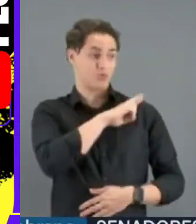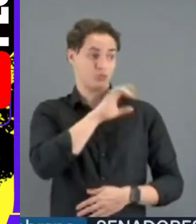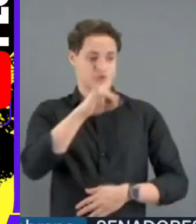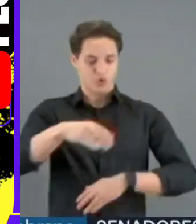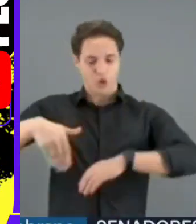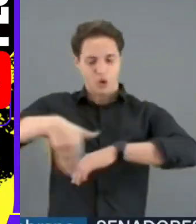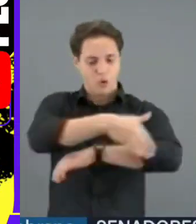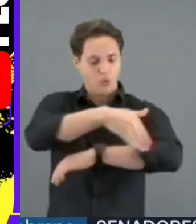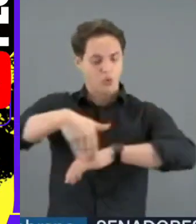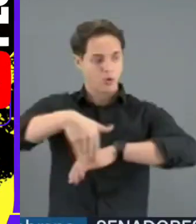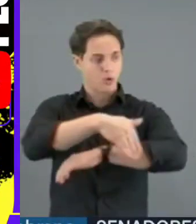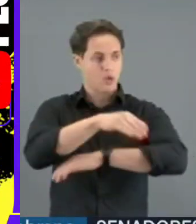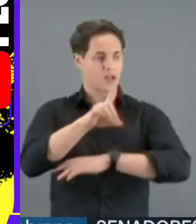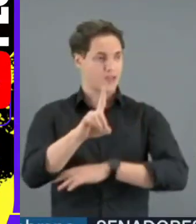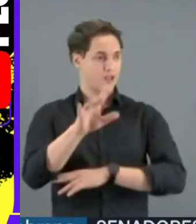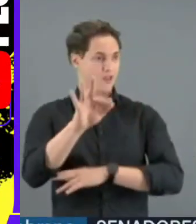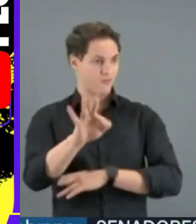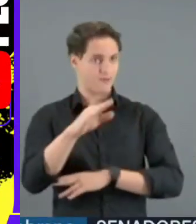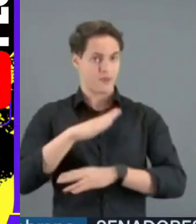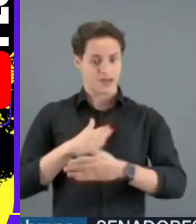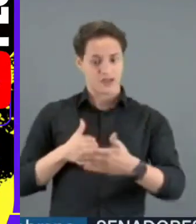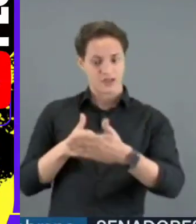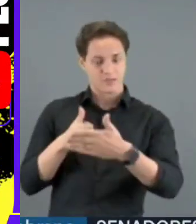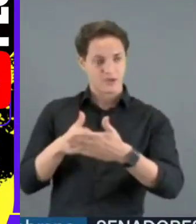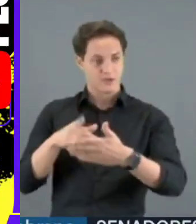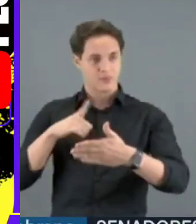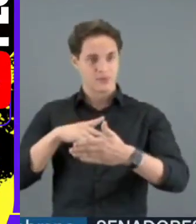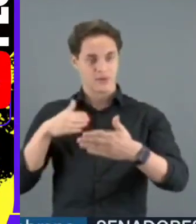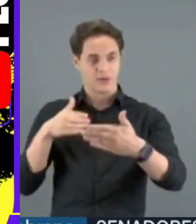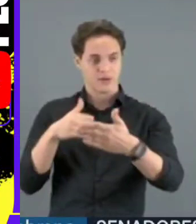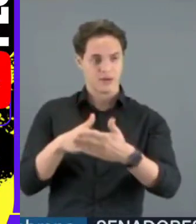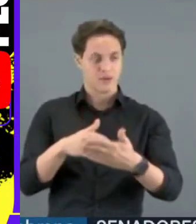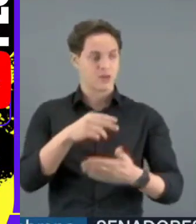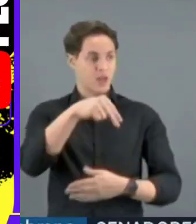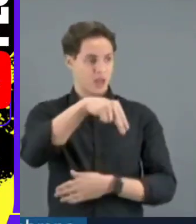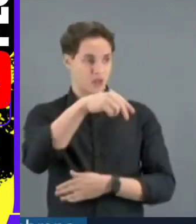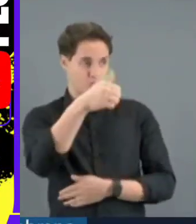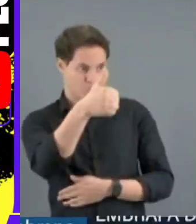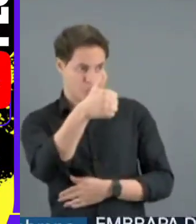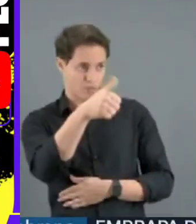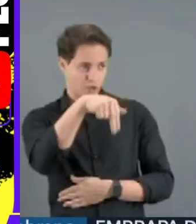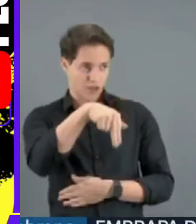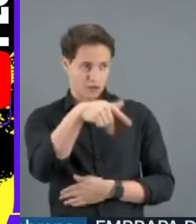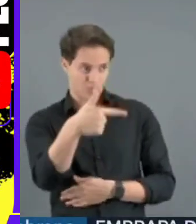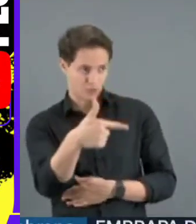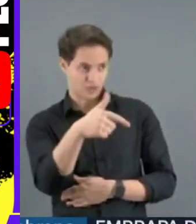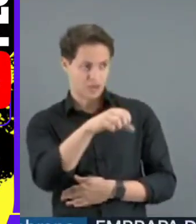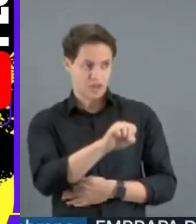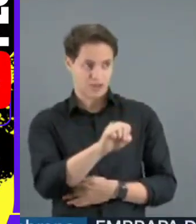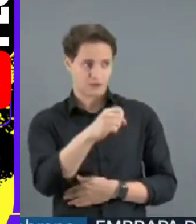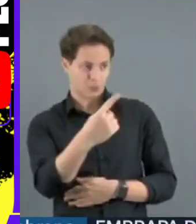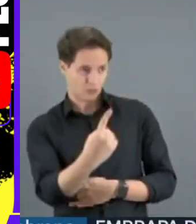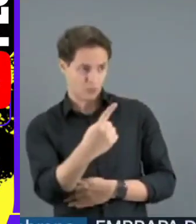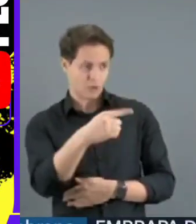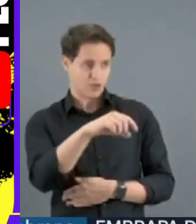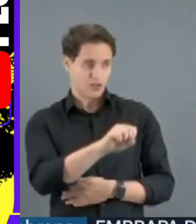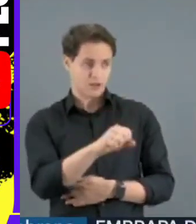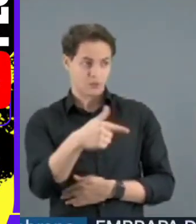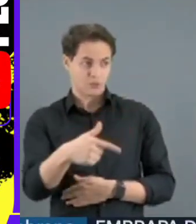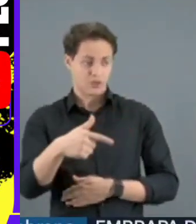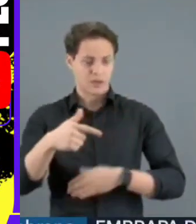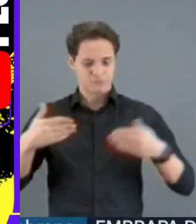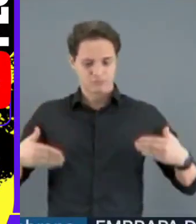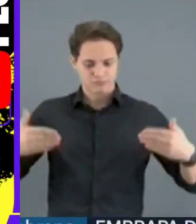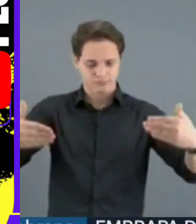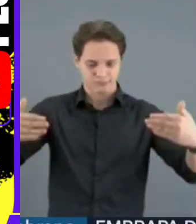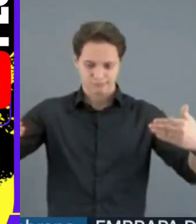Distrito Federal. Isso se restringe aos acessos à via N1, N2, S1, S2, falando-se em questão de esplanada. Eu